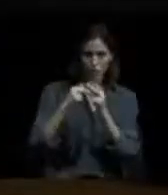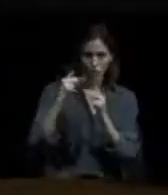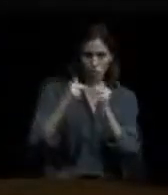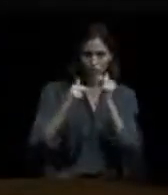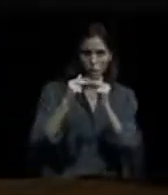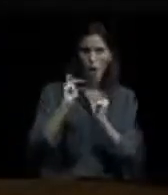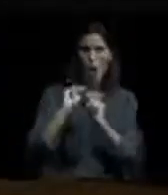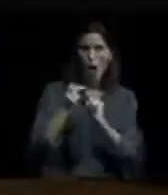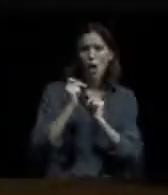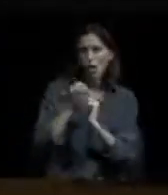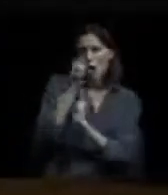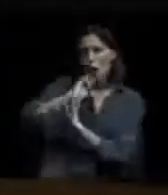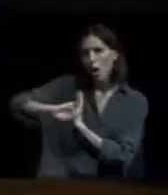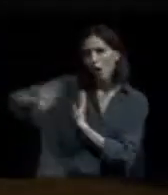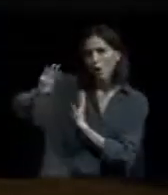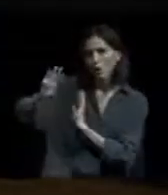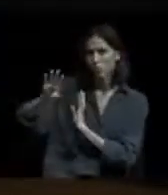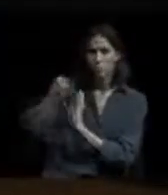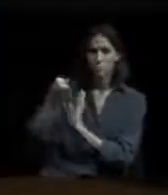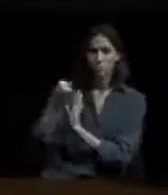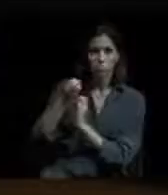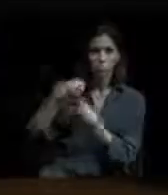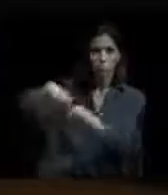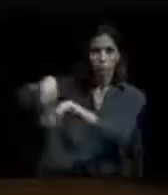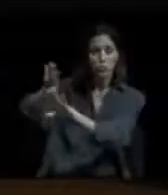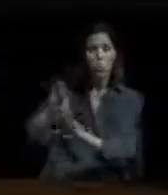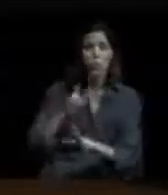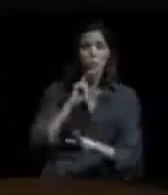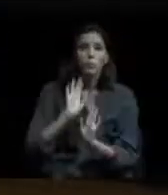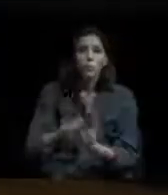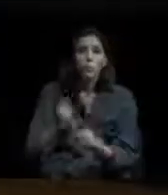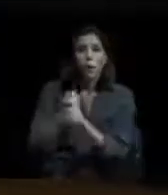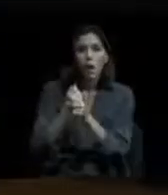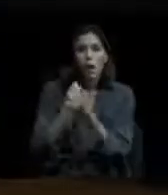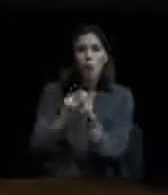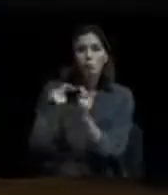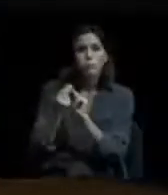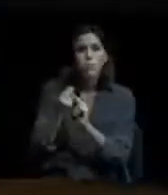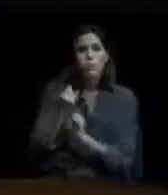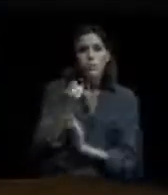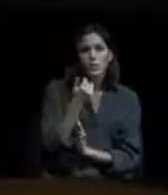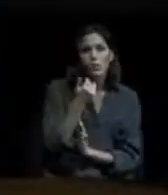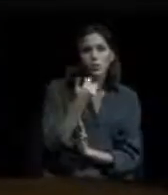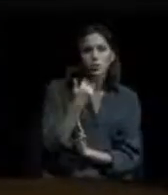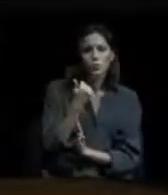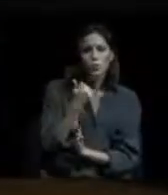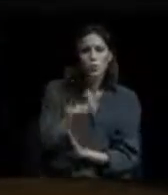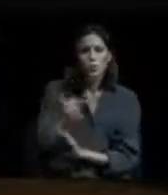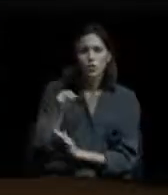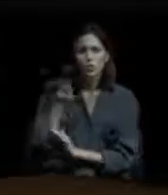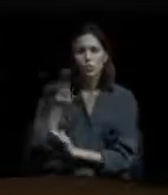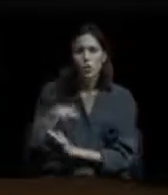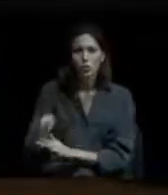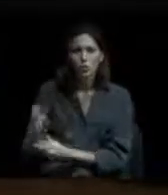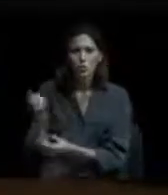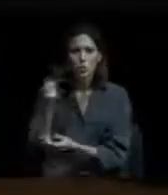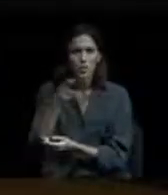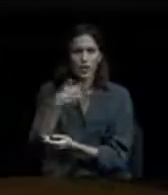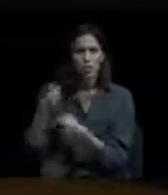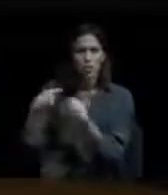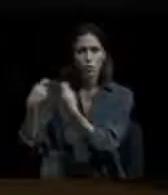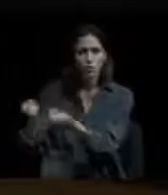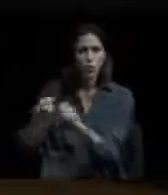que está há vários anos ao abandono, implica uma renovação urbanística que terá um investimento de 800 milhões de euros, sem deles da responsabilidade da